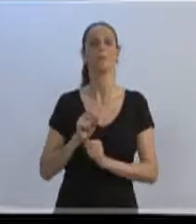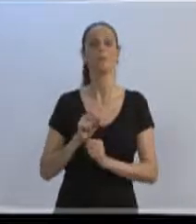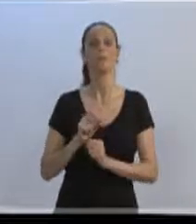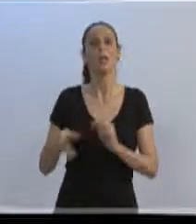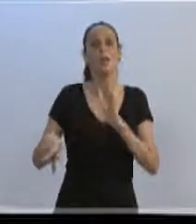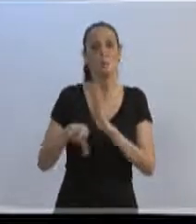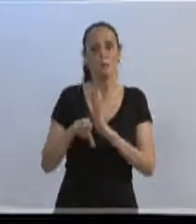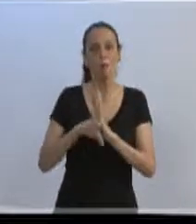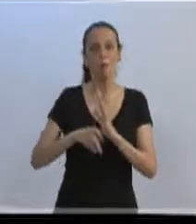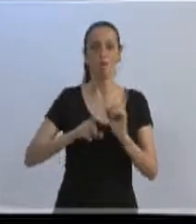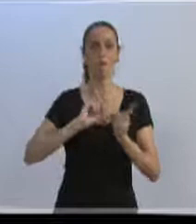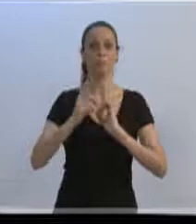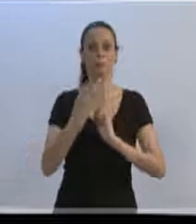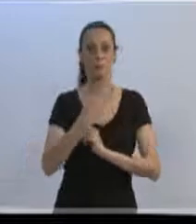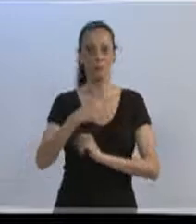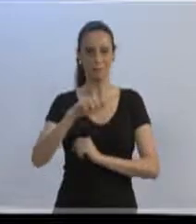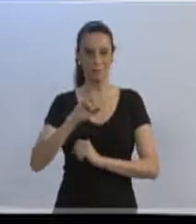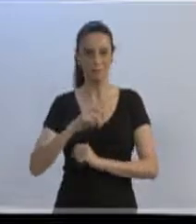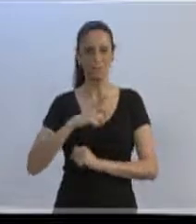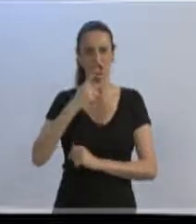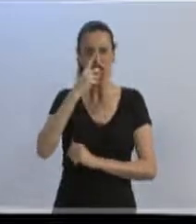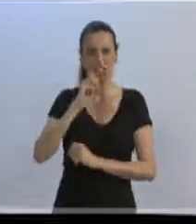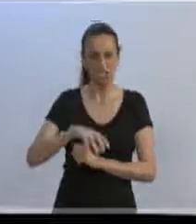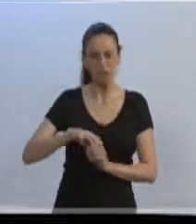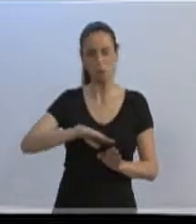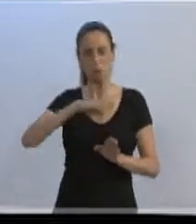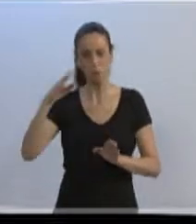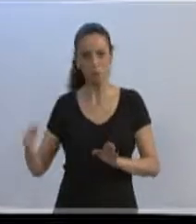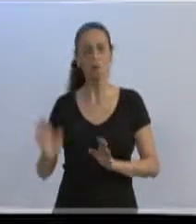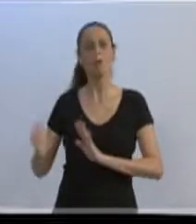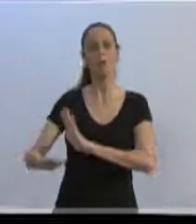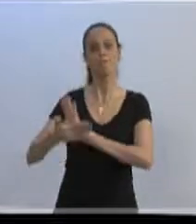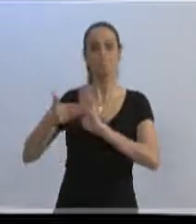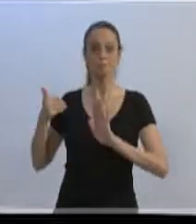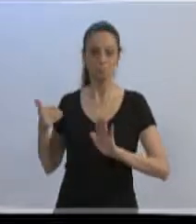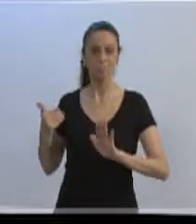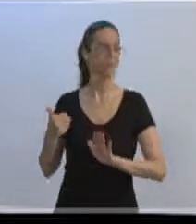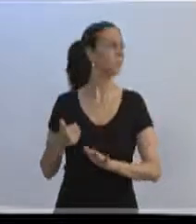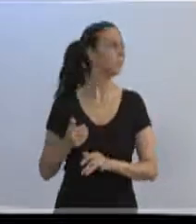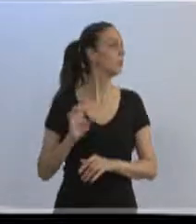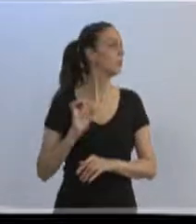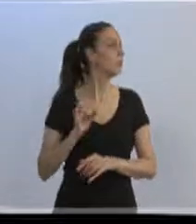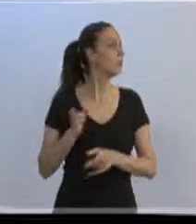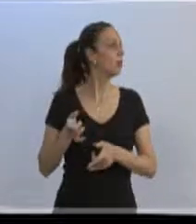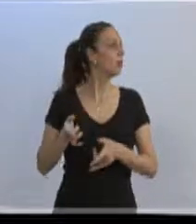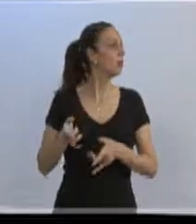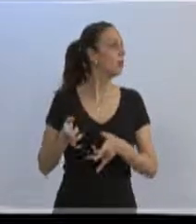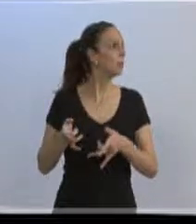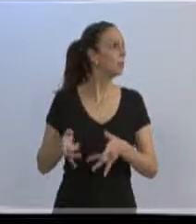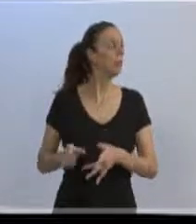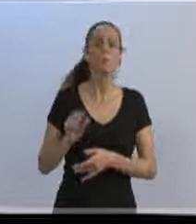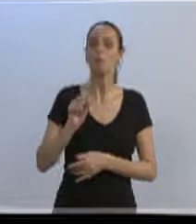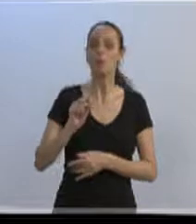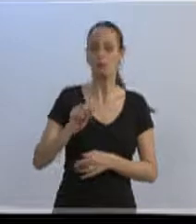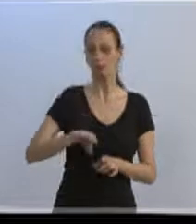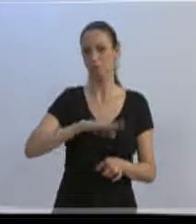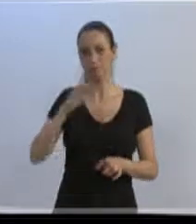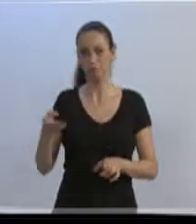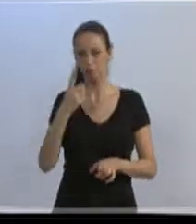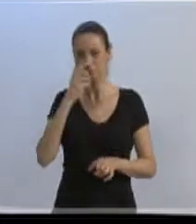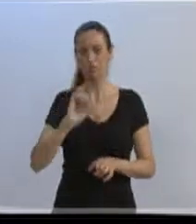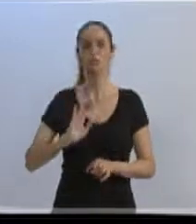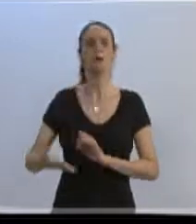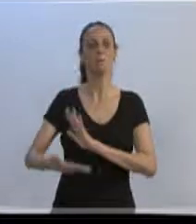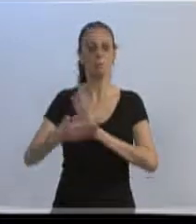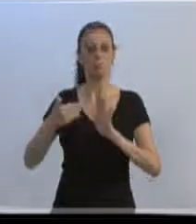que estava na br 470 foi retirado uma boa parte dele ficou só mais um aparelho mais um monte agora essa semana mas assim